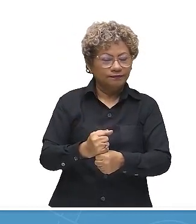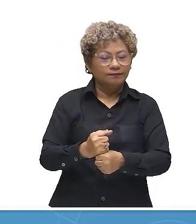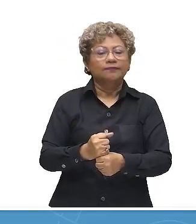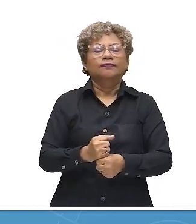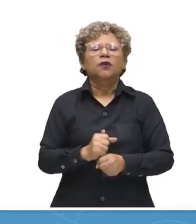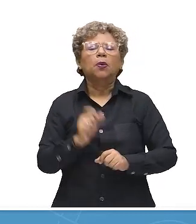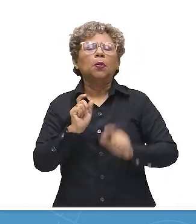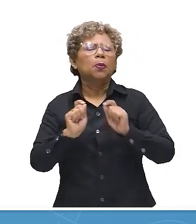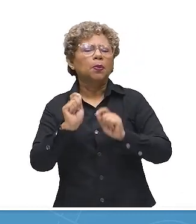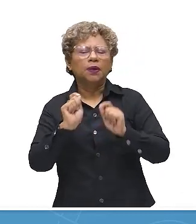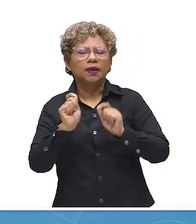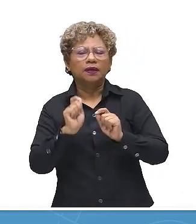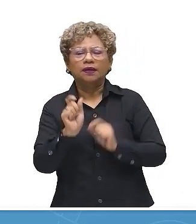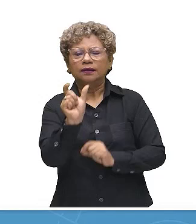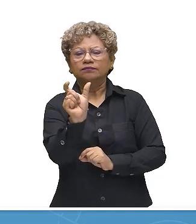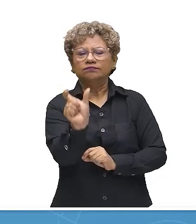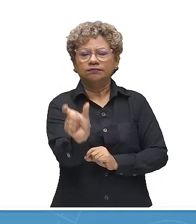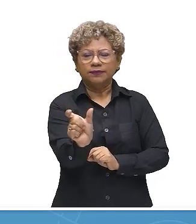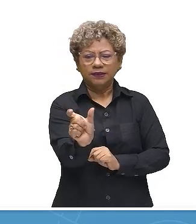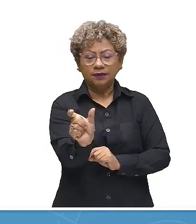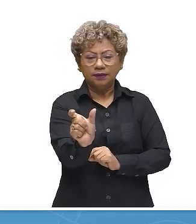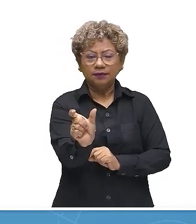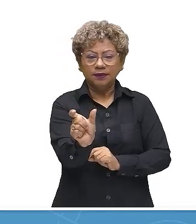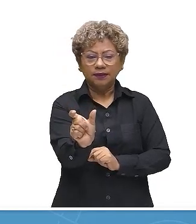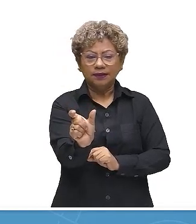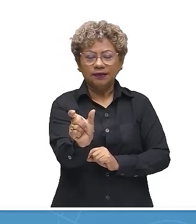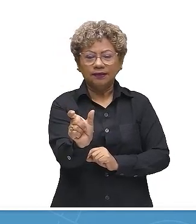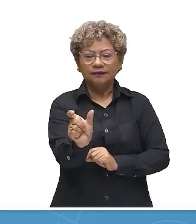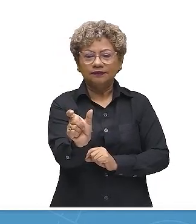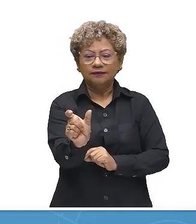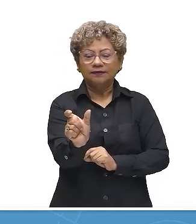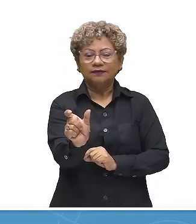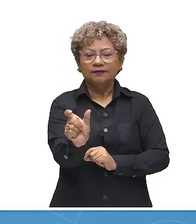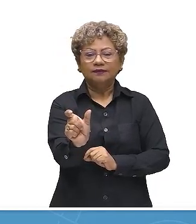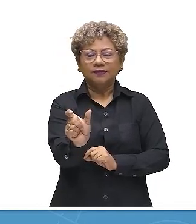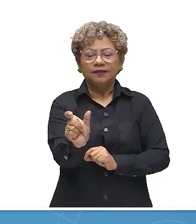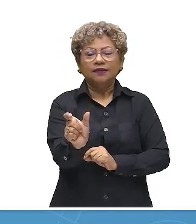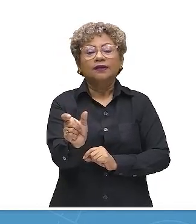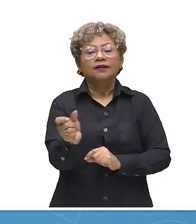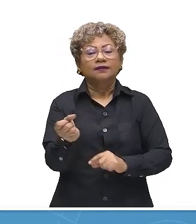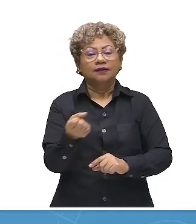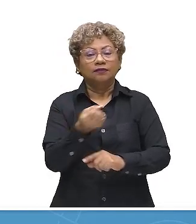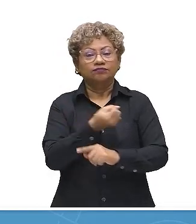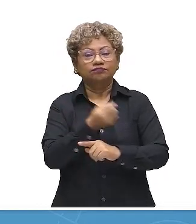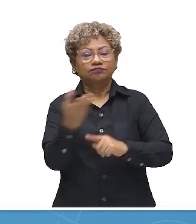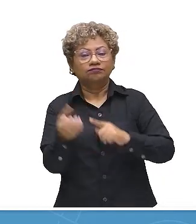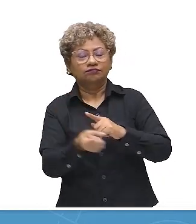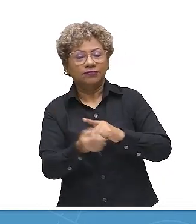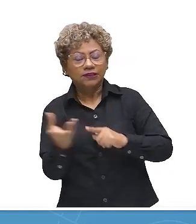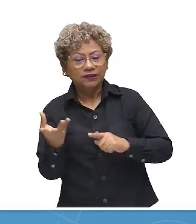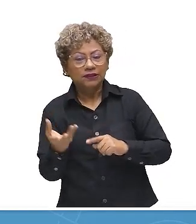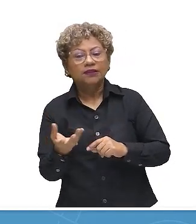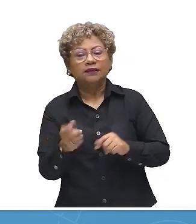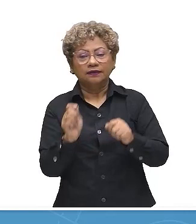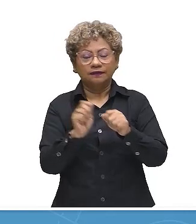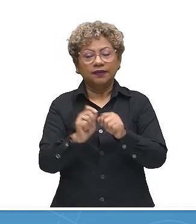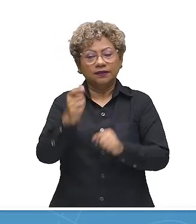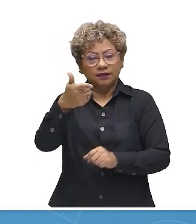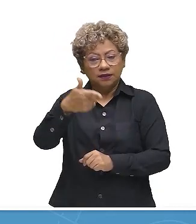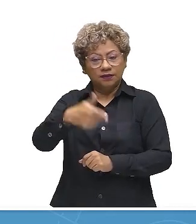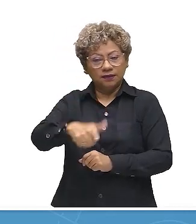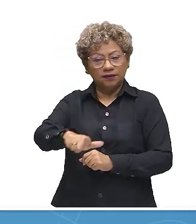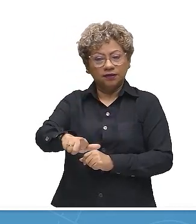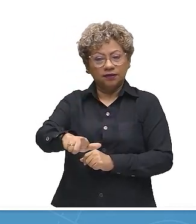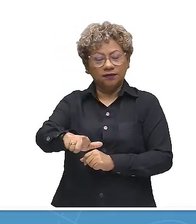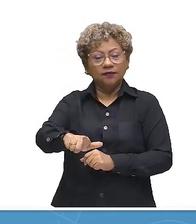simplificação. E o que seria simplificar uma fração? Seria reescrever essa fração de modo